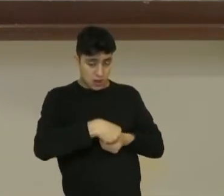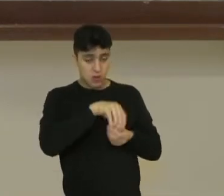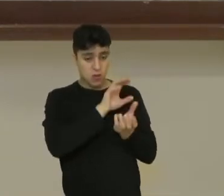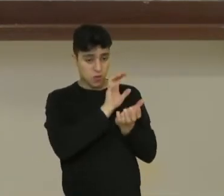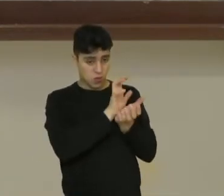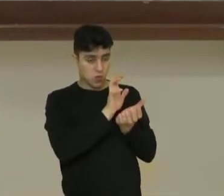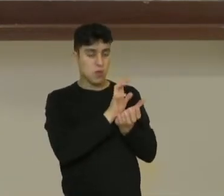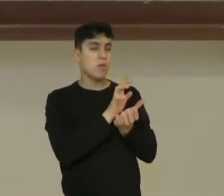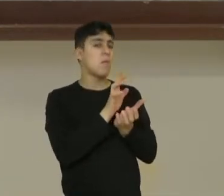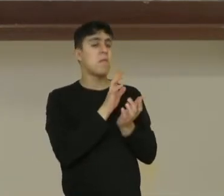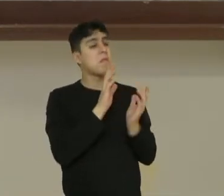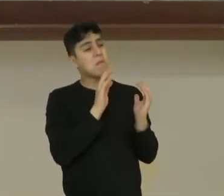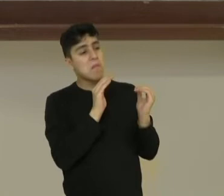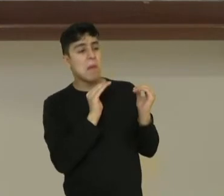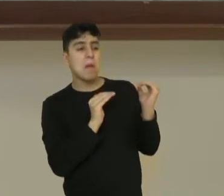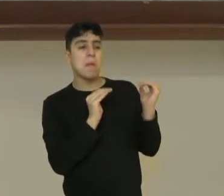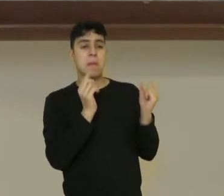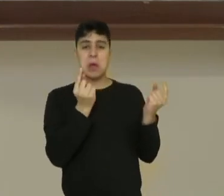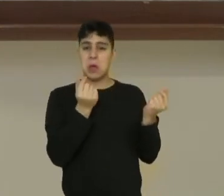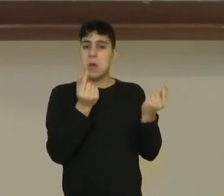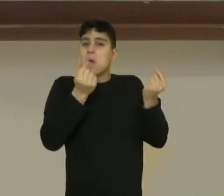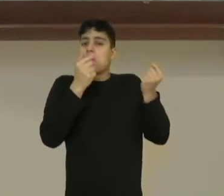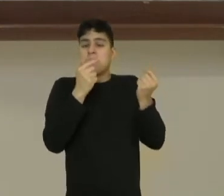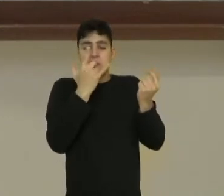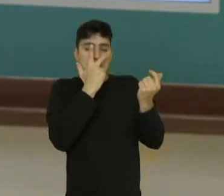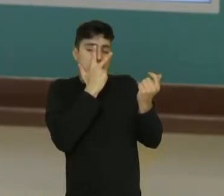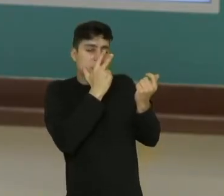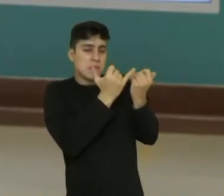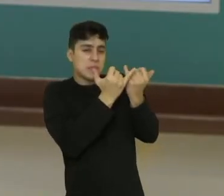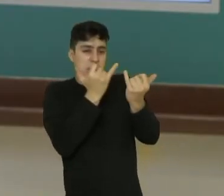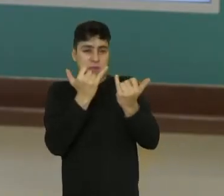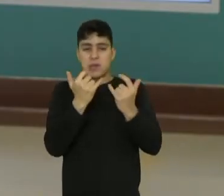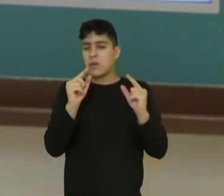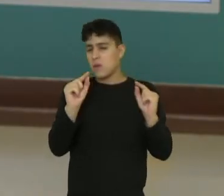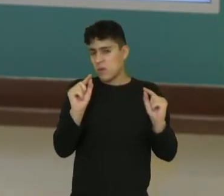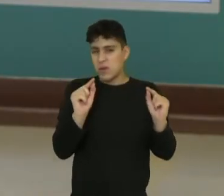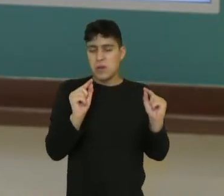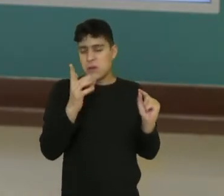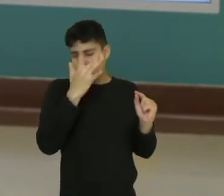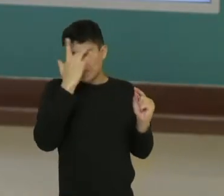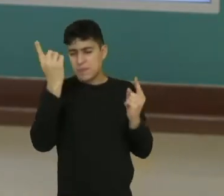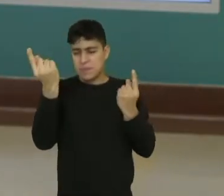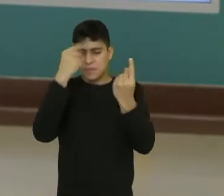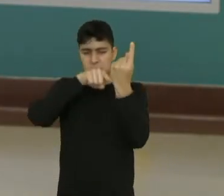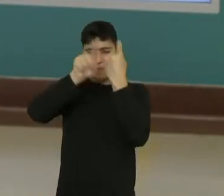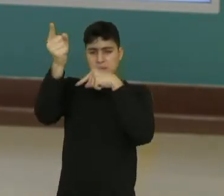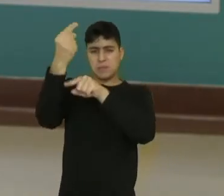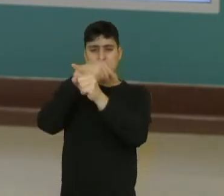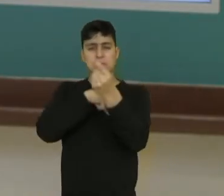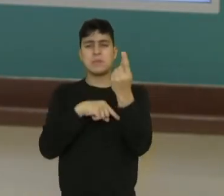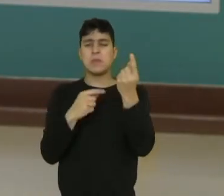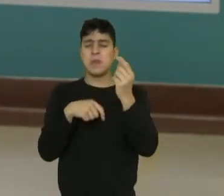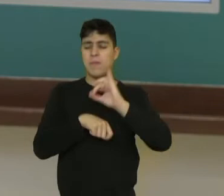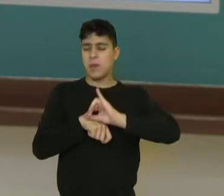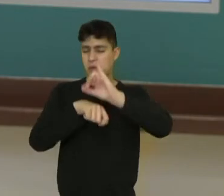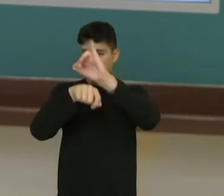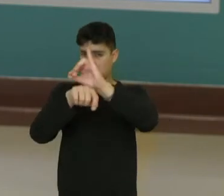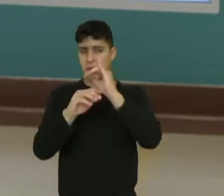ou menos no mesmo patamar econômico, você tem uma liberdade de circulação de pessoas,